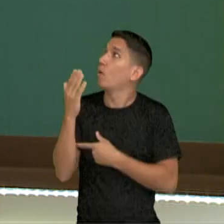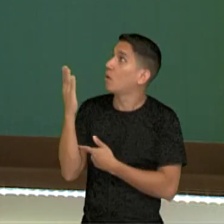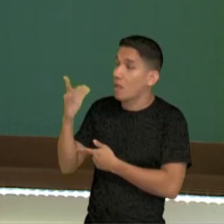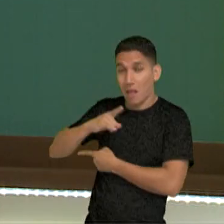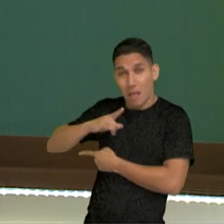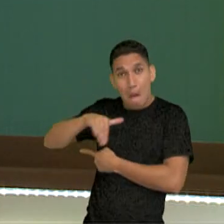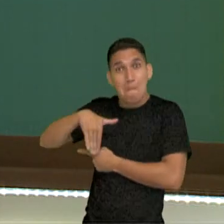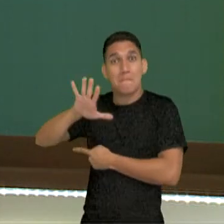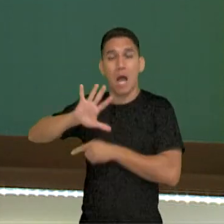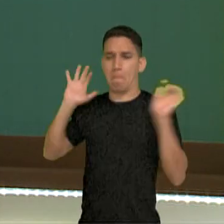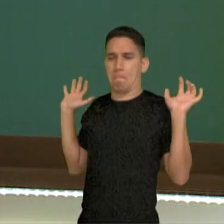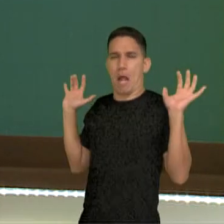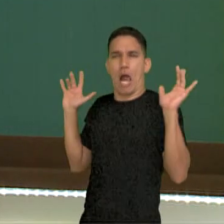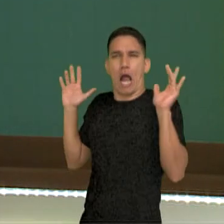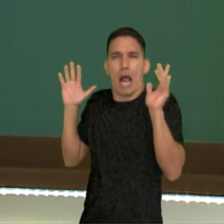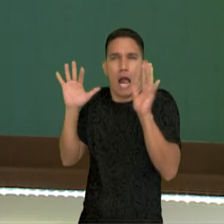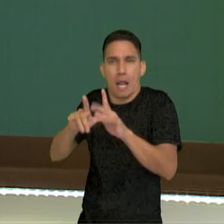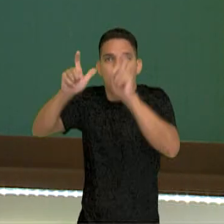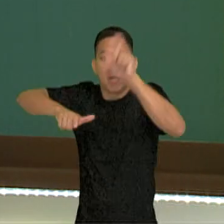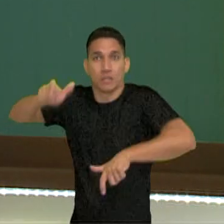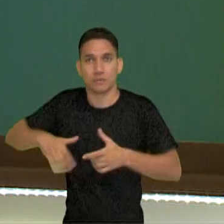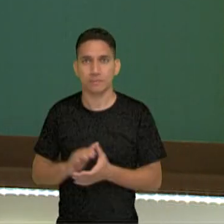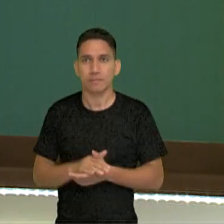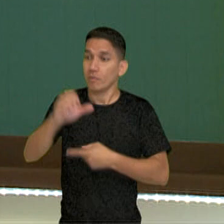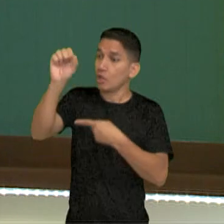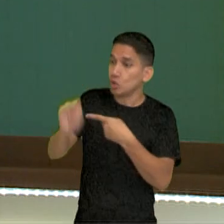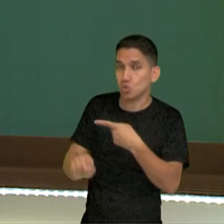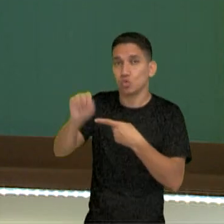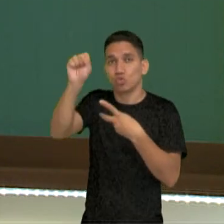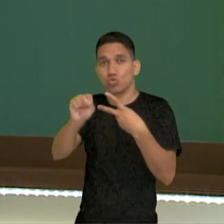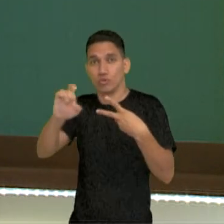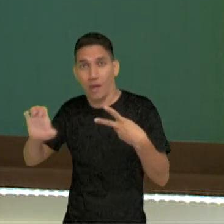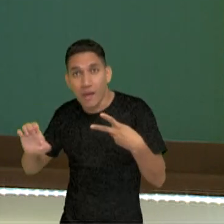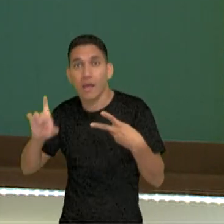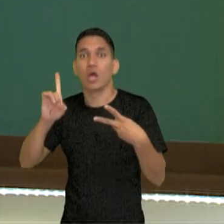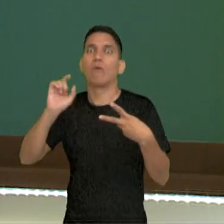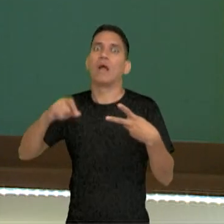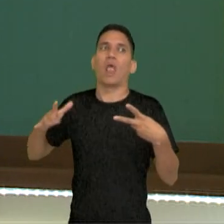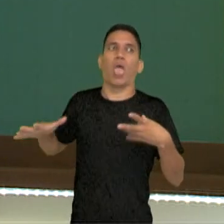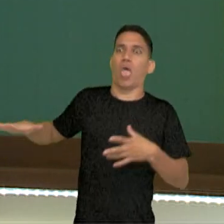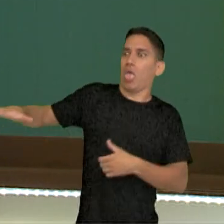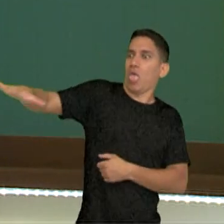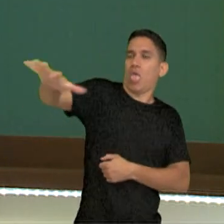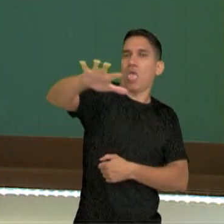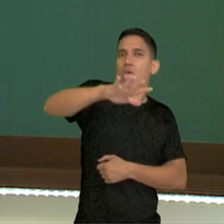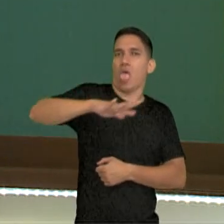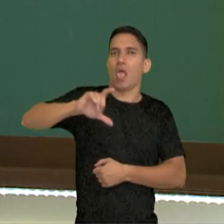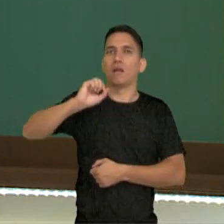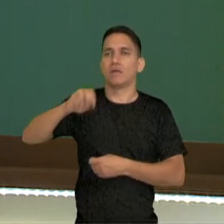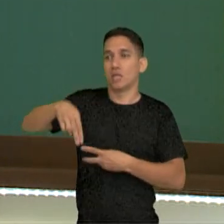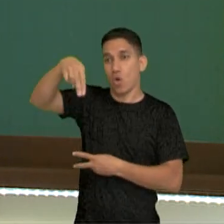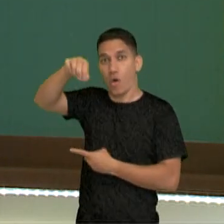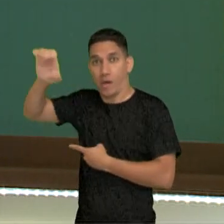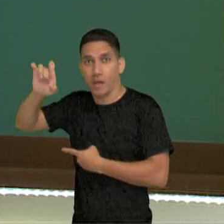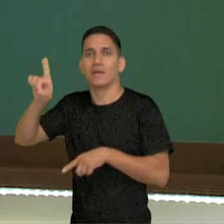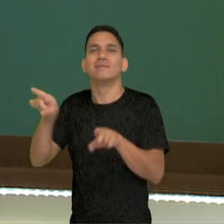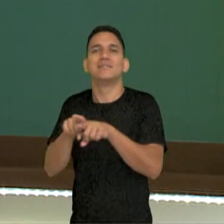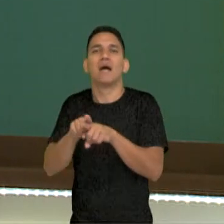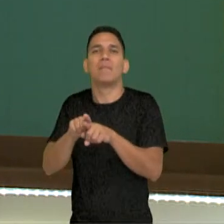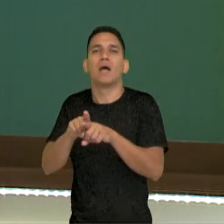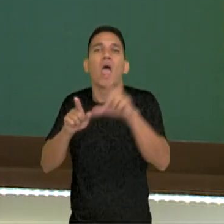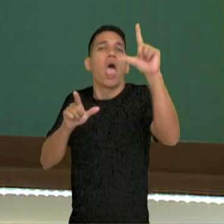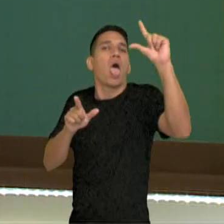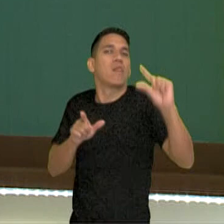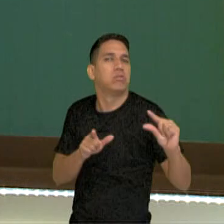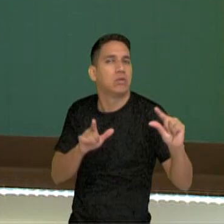maior concentração de população. Então, sul, sudeste, que fica gigantesco aqui, e nordeste. E as áreas de